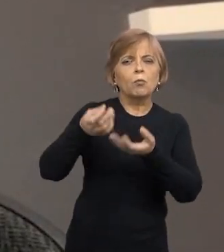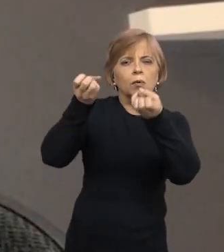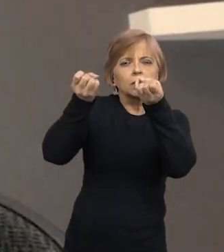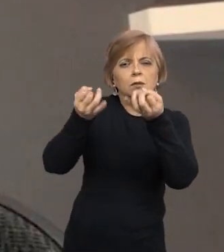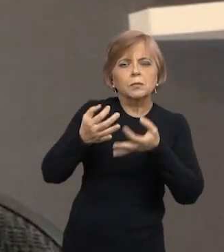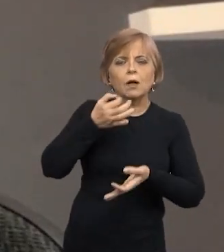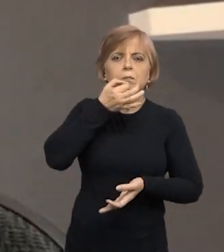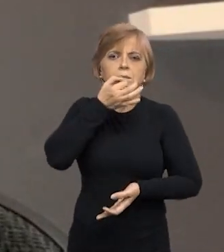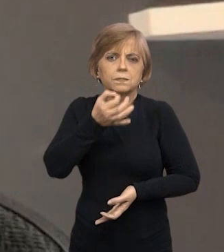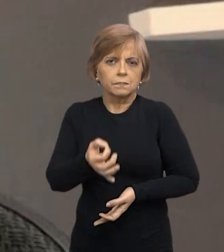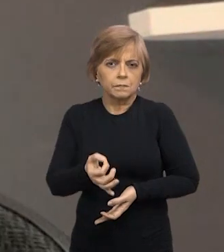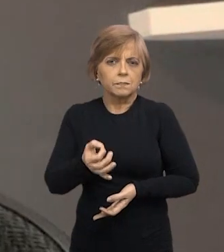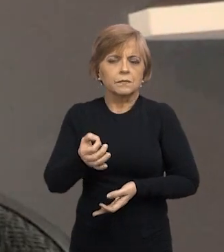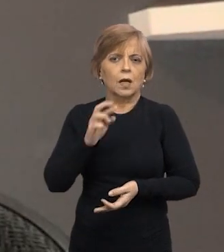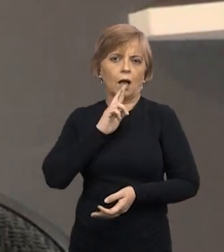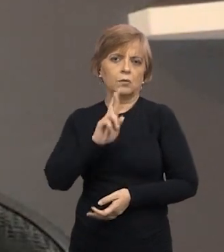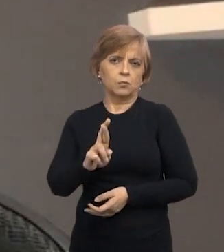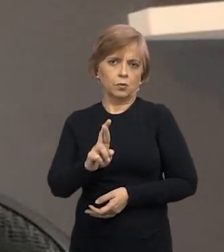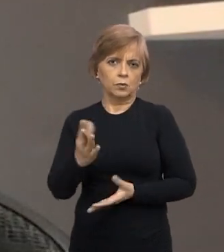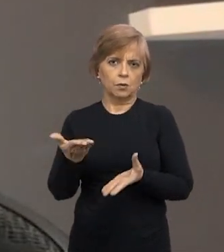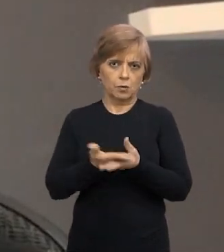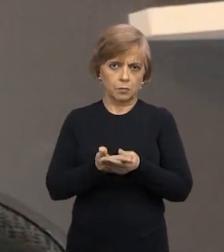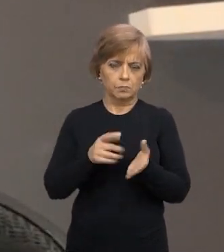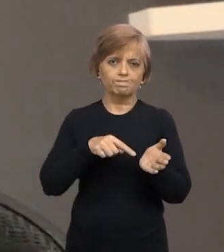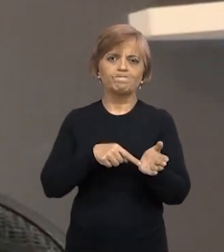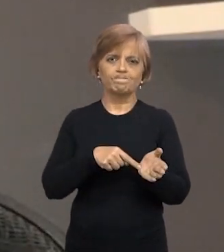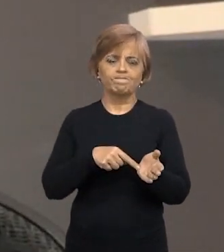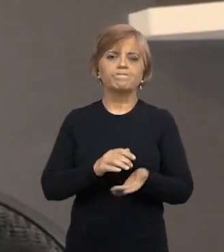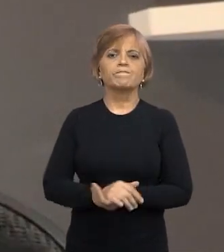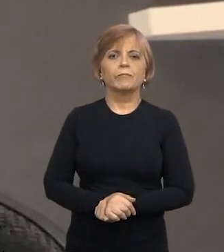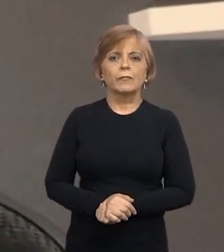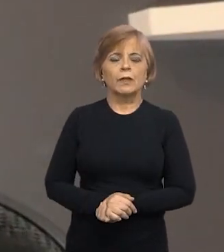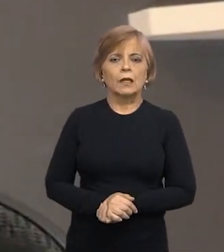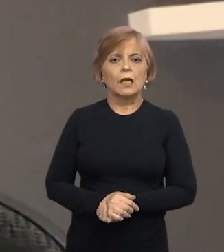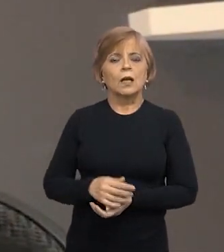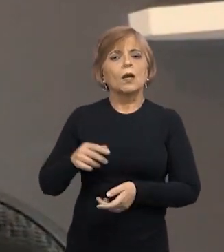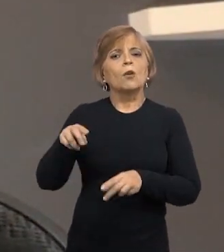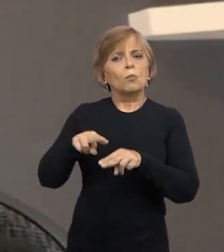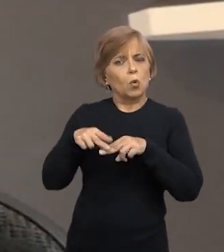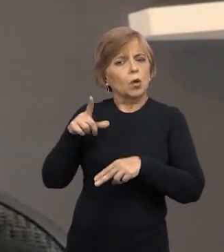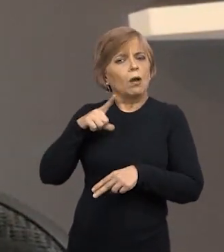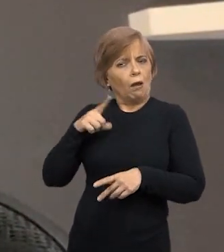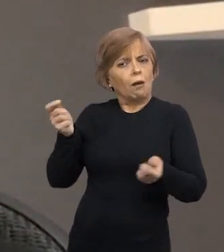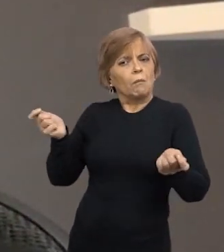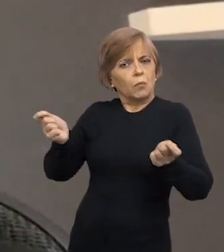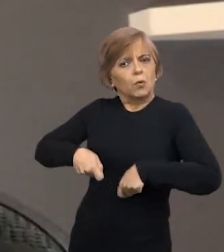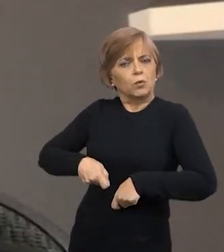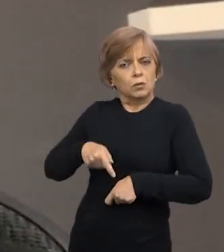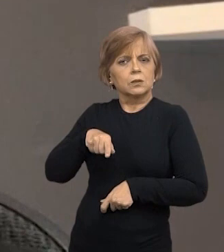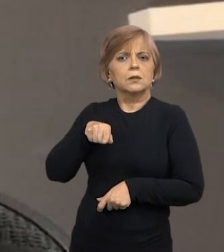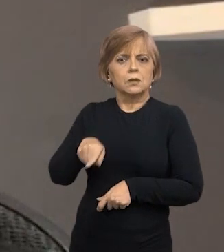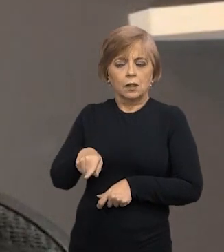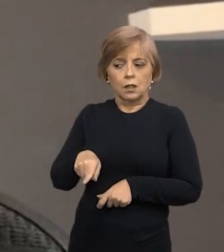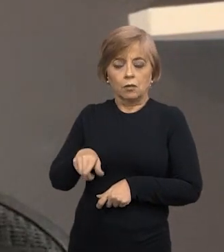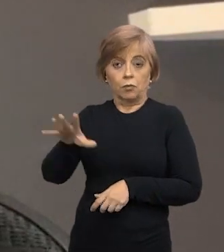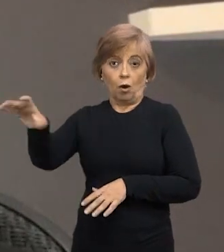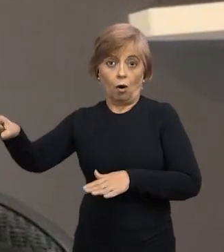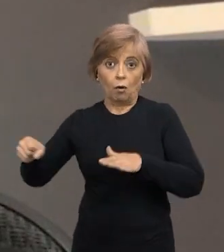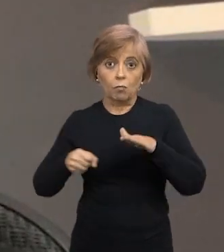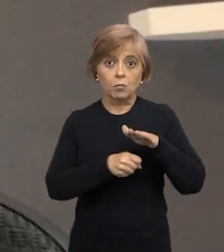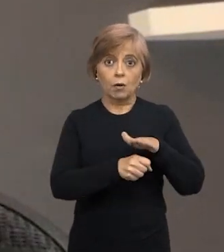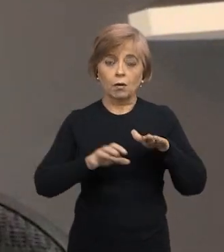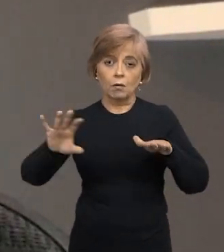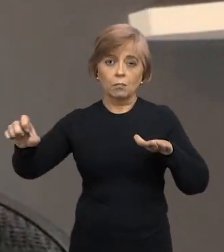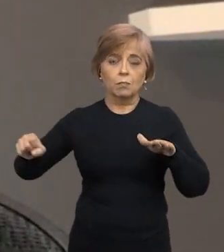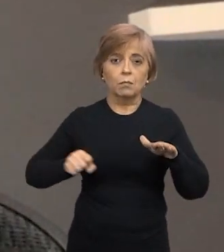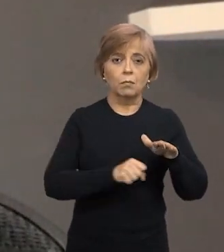sua resposta nos autos. Considerando que é possível a remoção